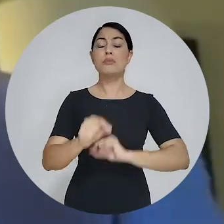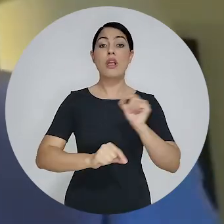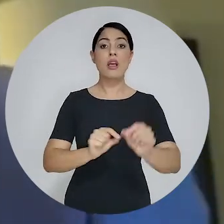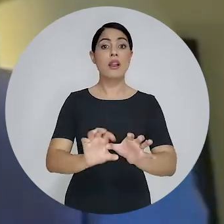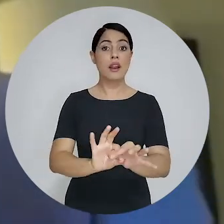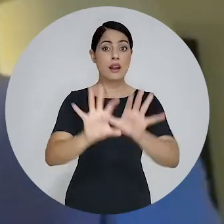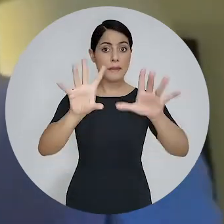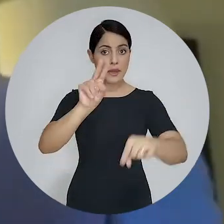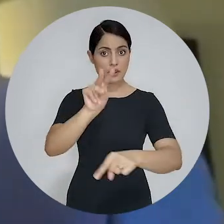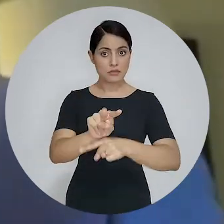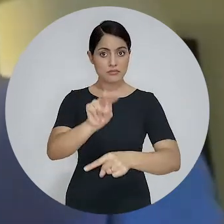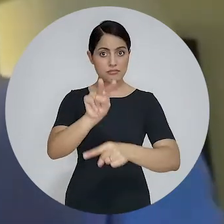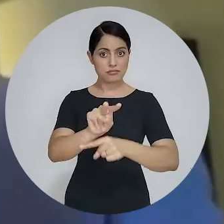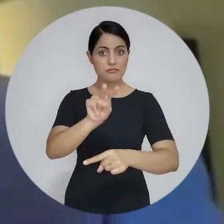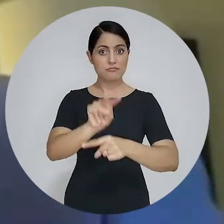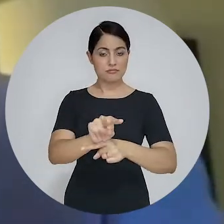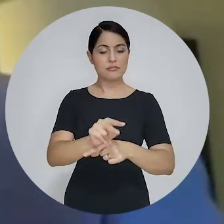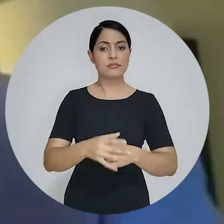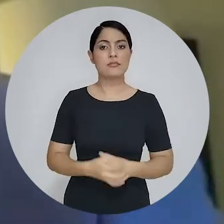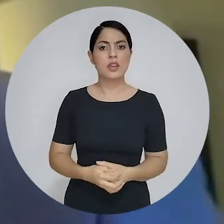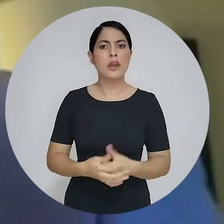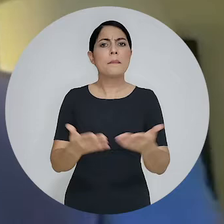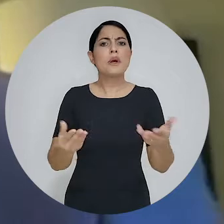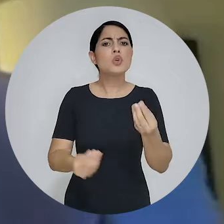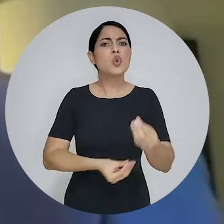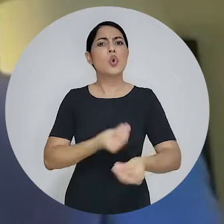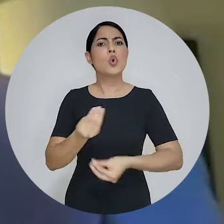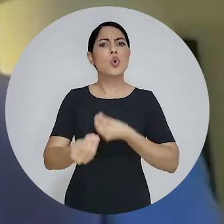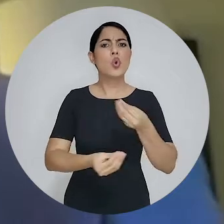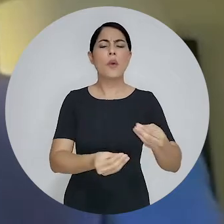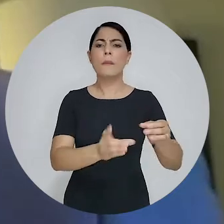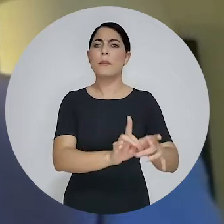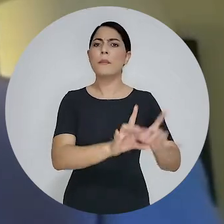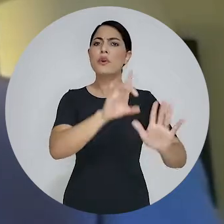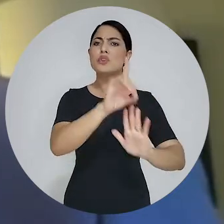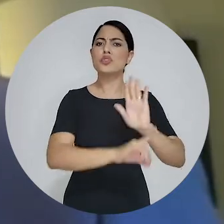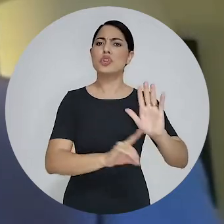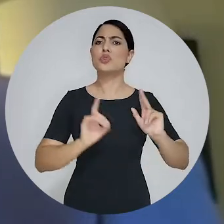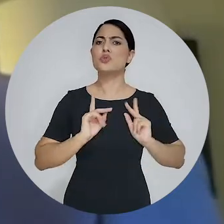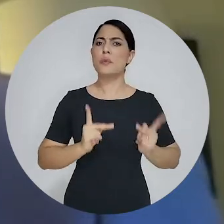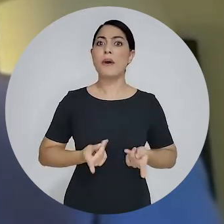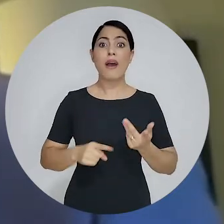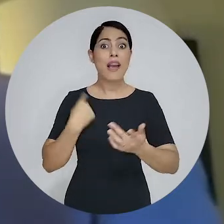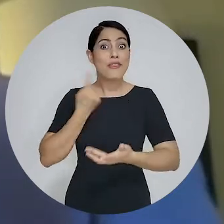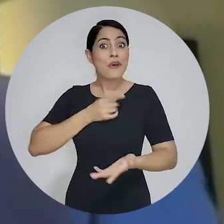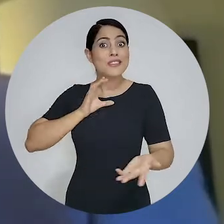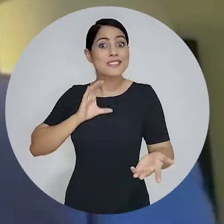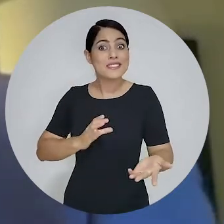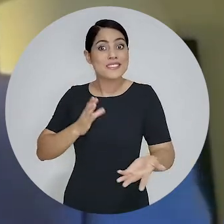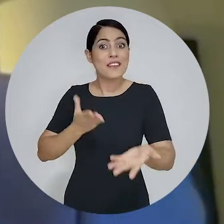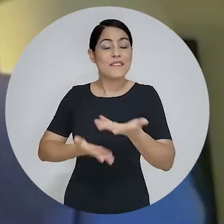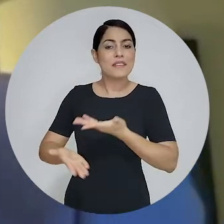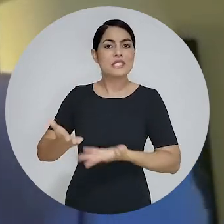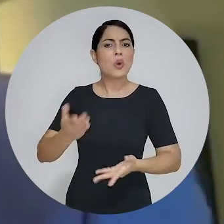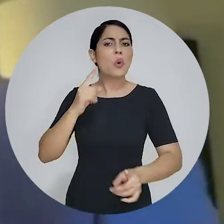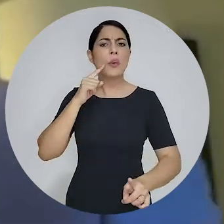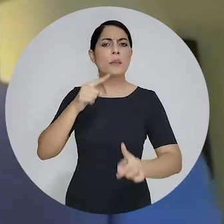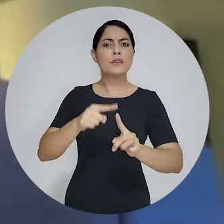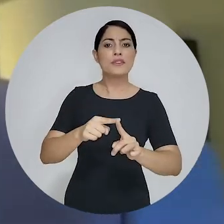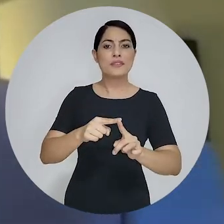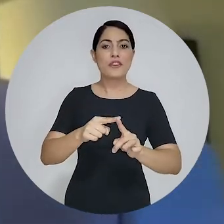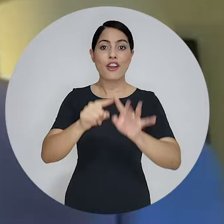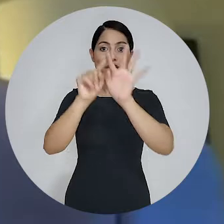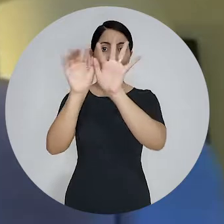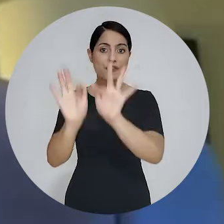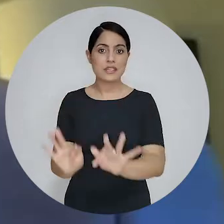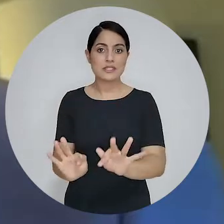por nossa classe, protege a liberdade. Lideramos a ideia de democracia e dos direitos humanos em nossa civilização. A